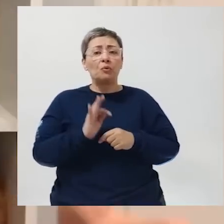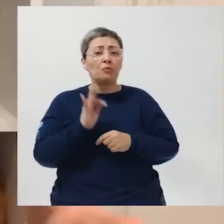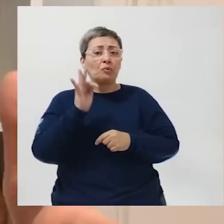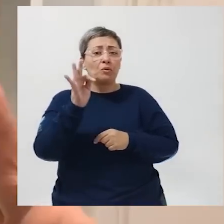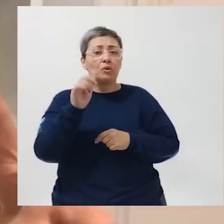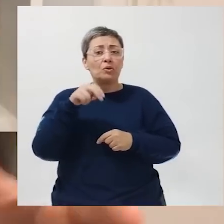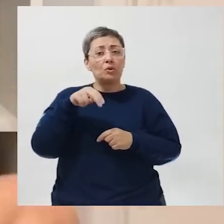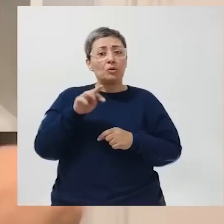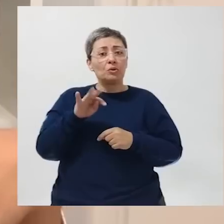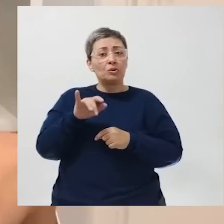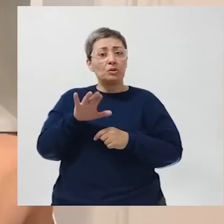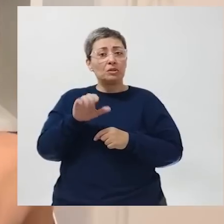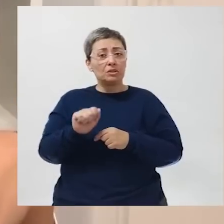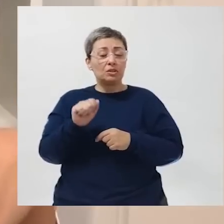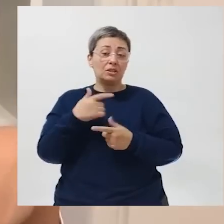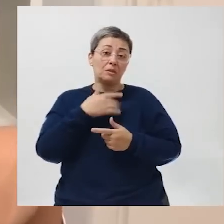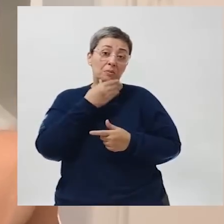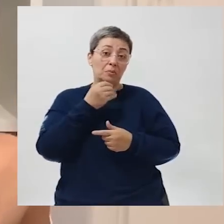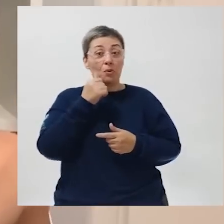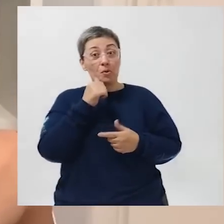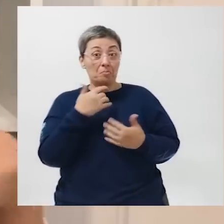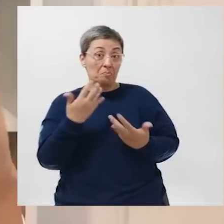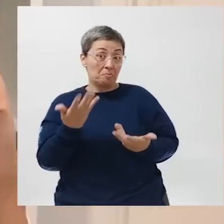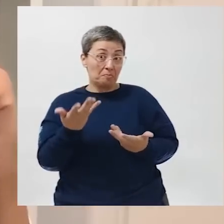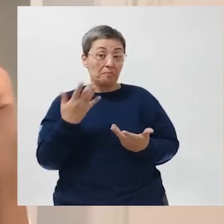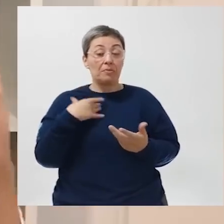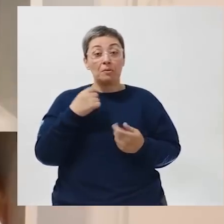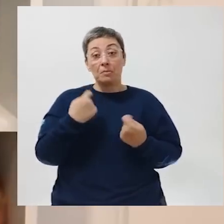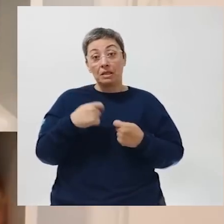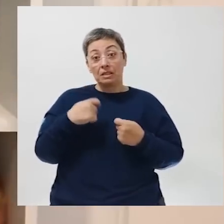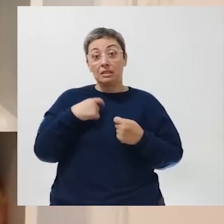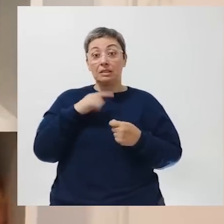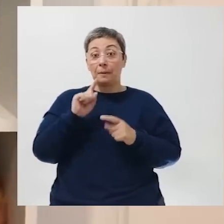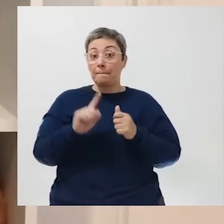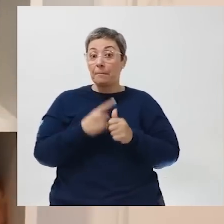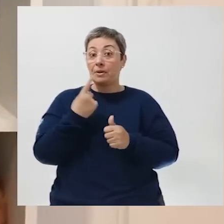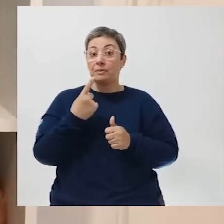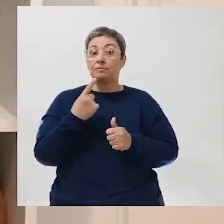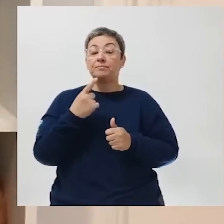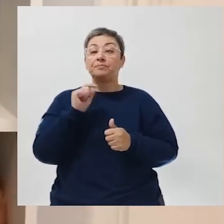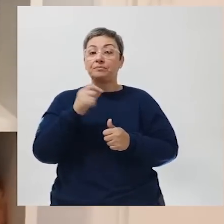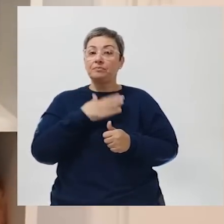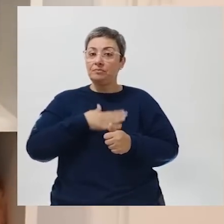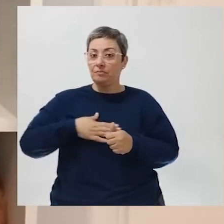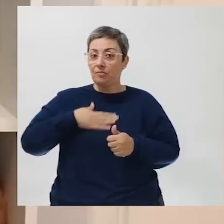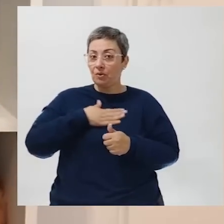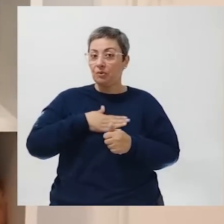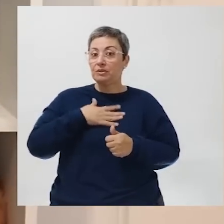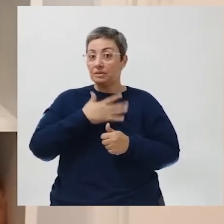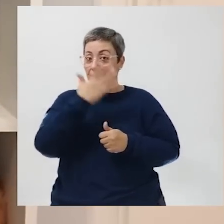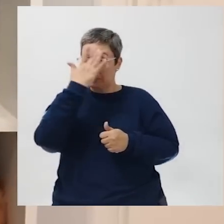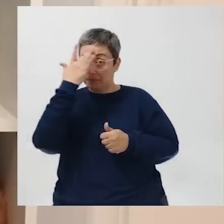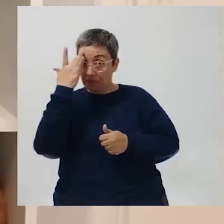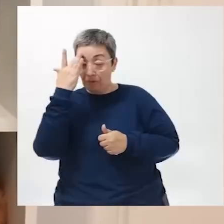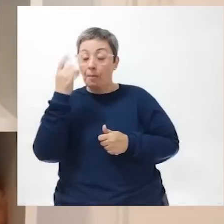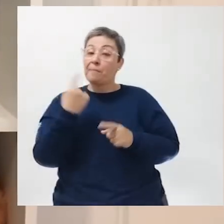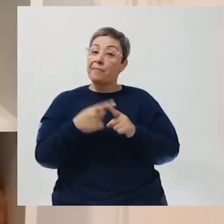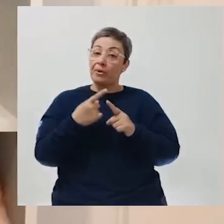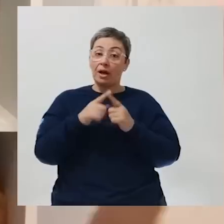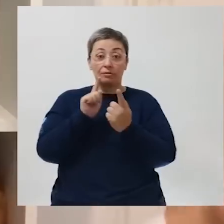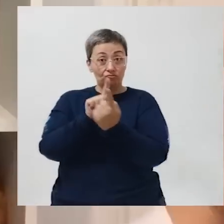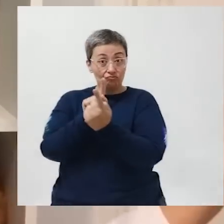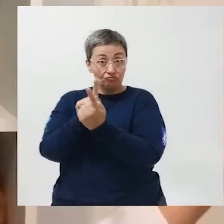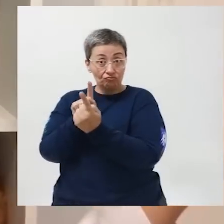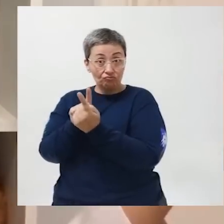uma nutricionista ou um nutricionista? Você precisa, em primeiro lugar, gostar de pessoas, porque a